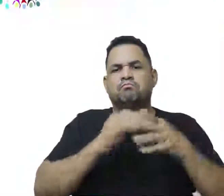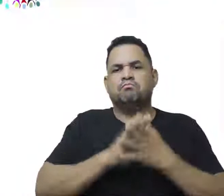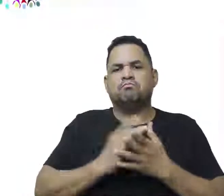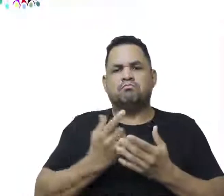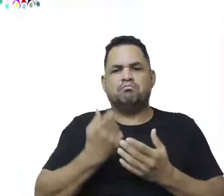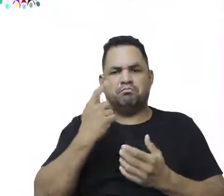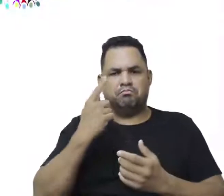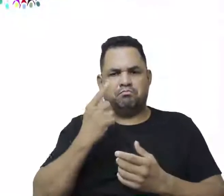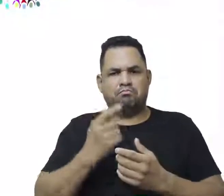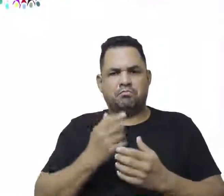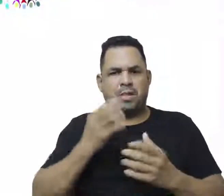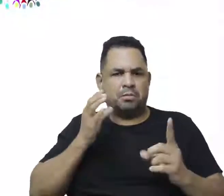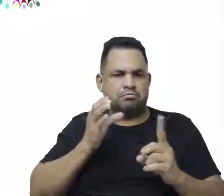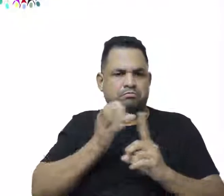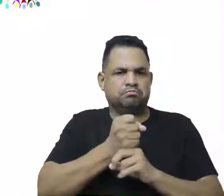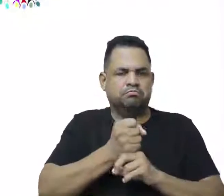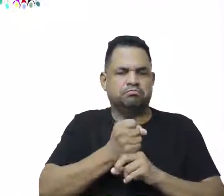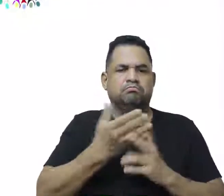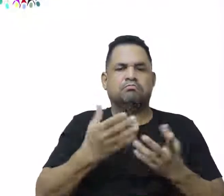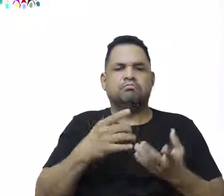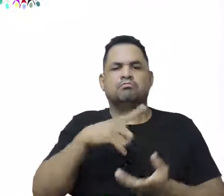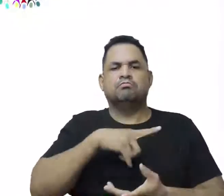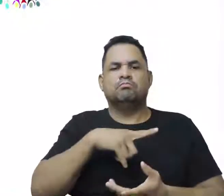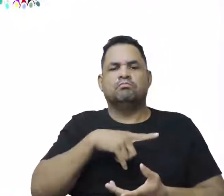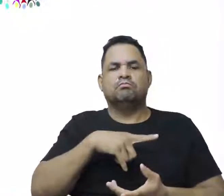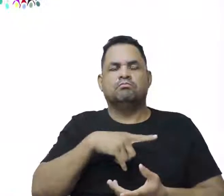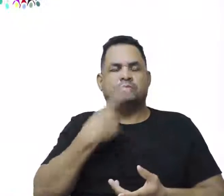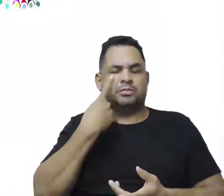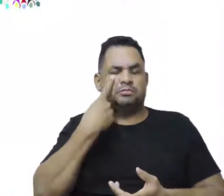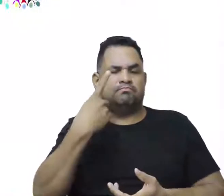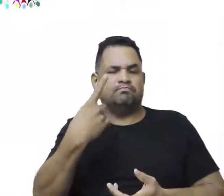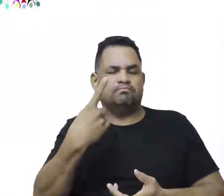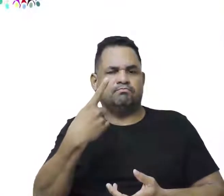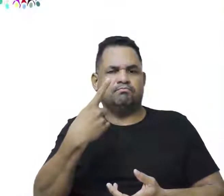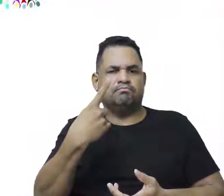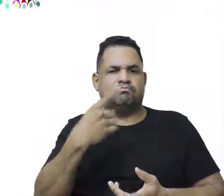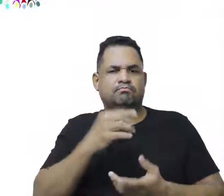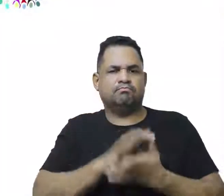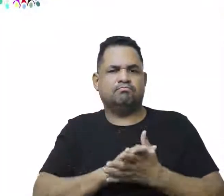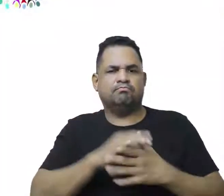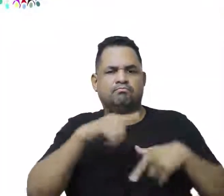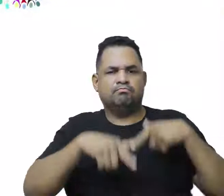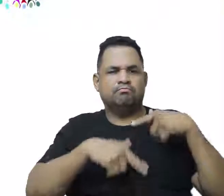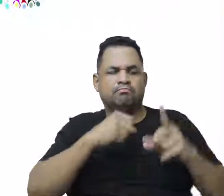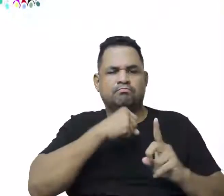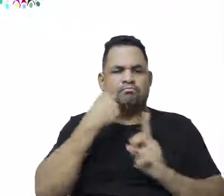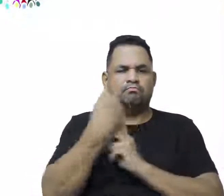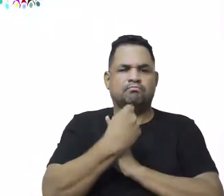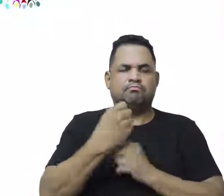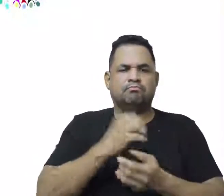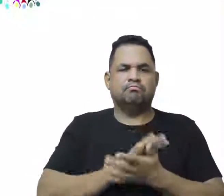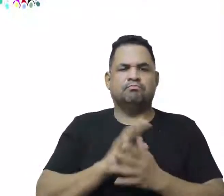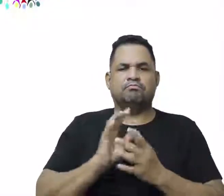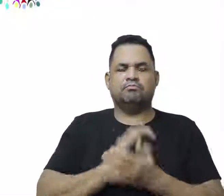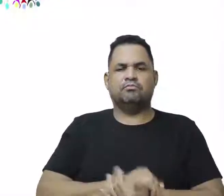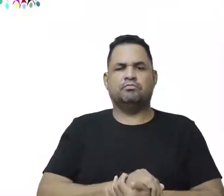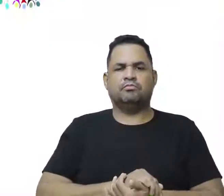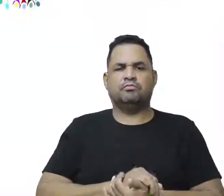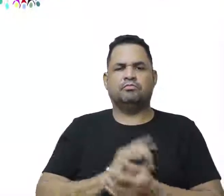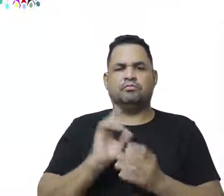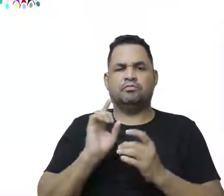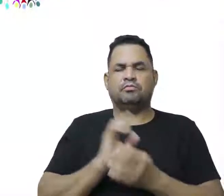dominação o ver ele tinha um olhar a pra ação social né Cada